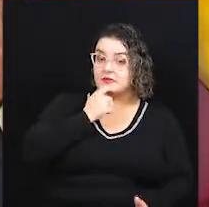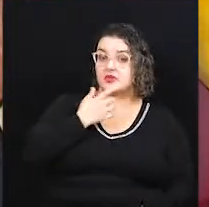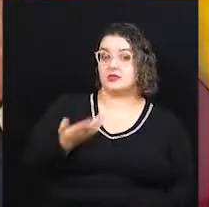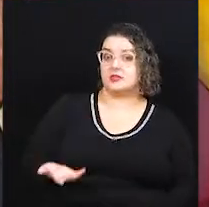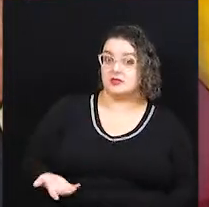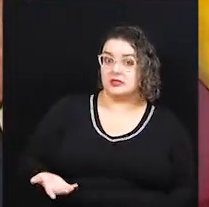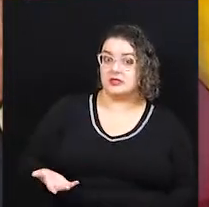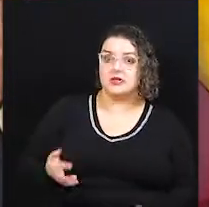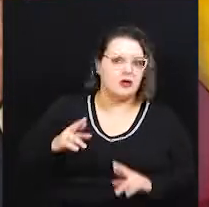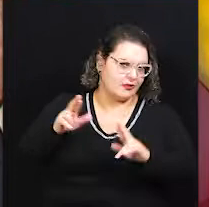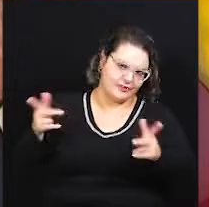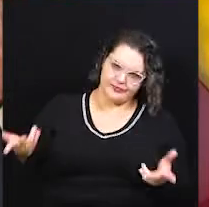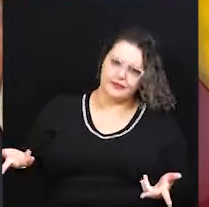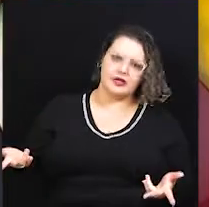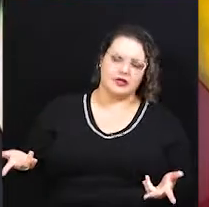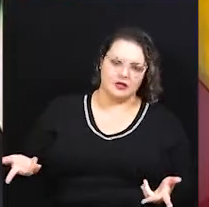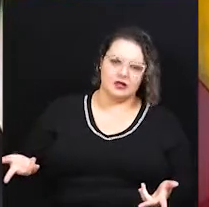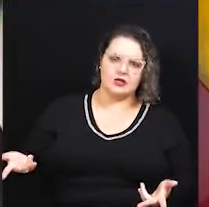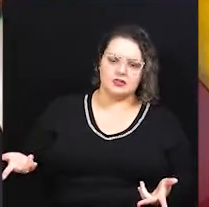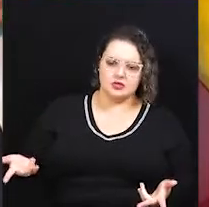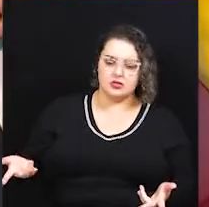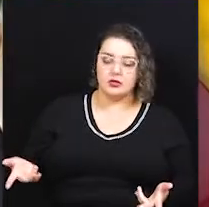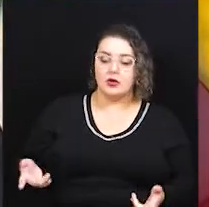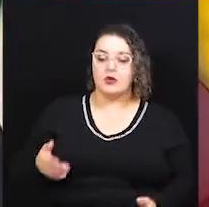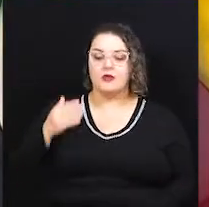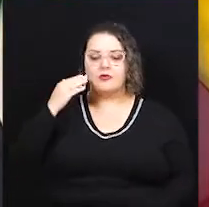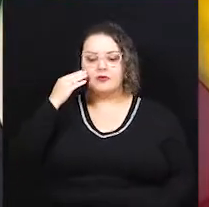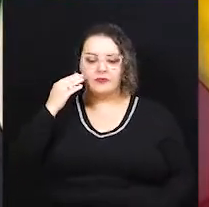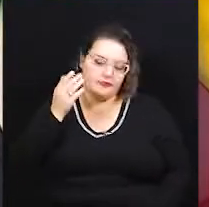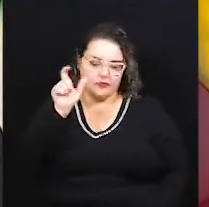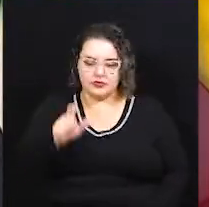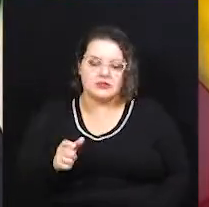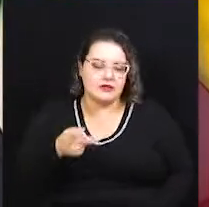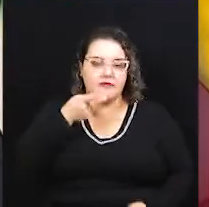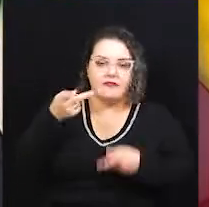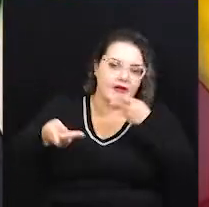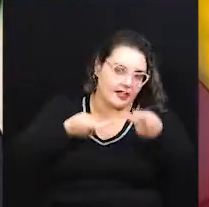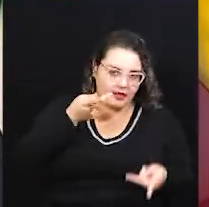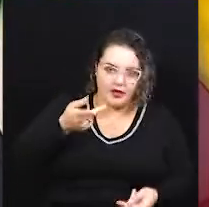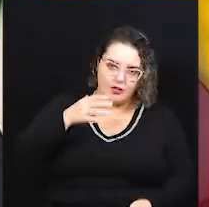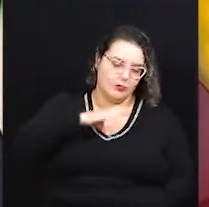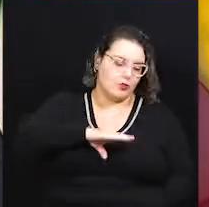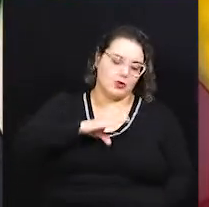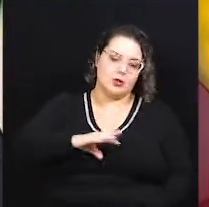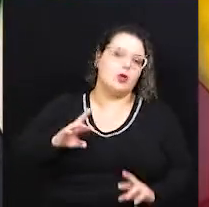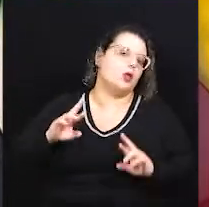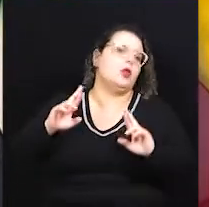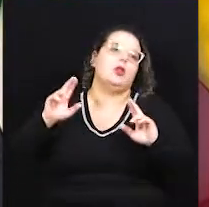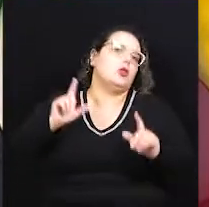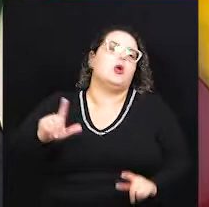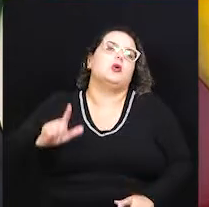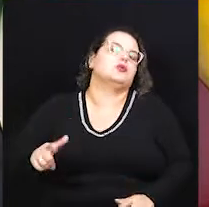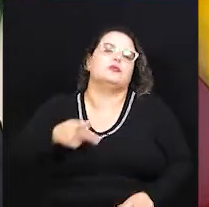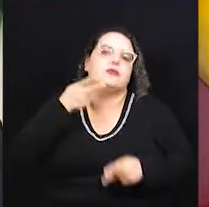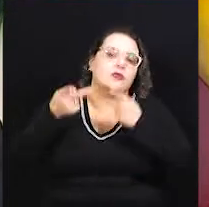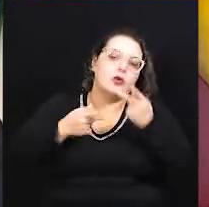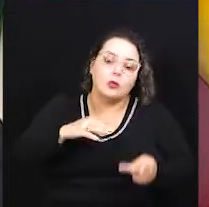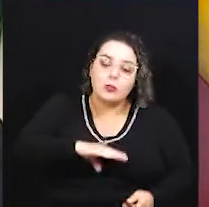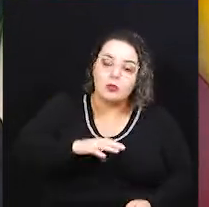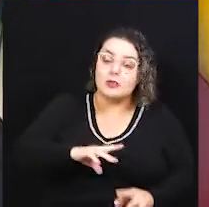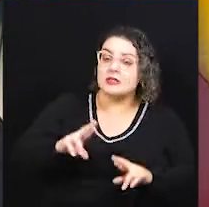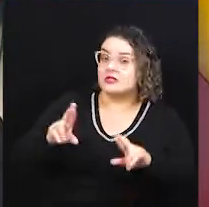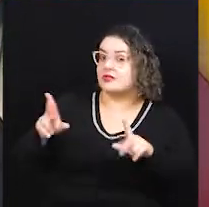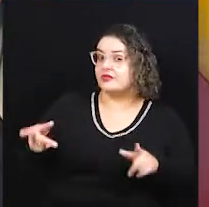é? É diferente. Então, assim, o fato de você falar o português, claro que todo mundo fala o português, mas